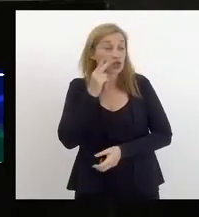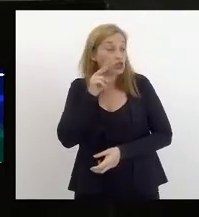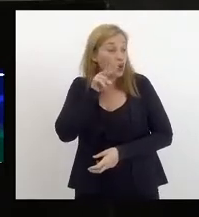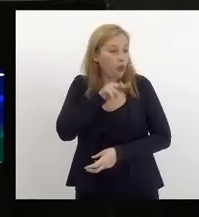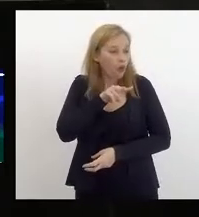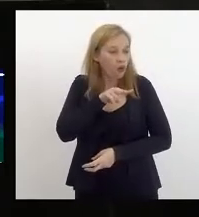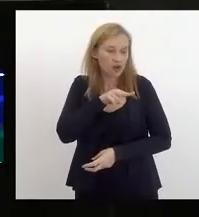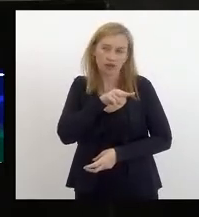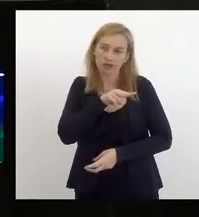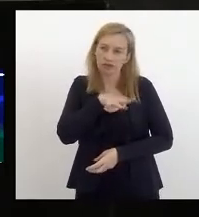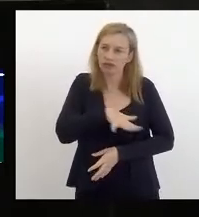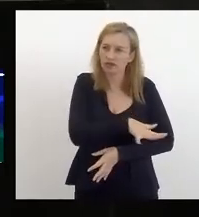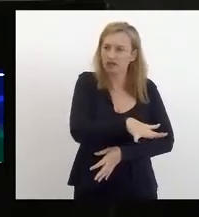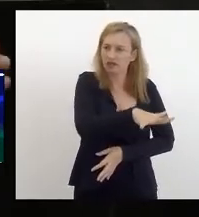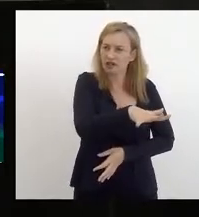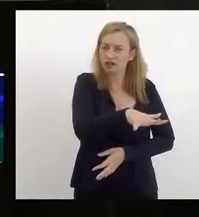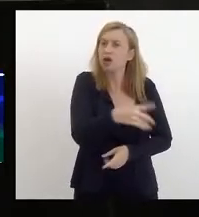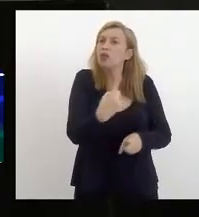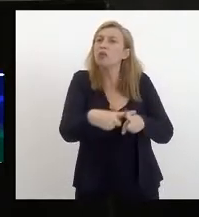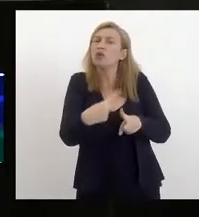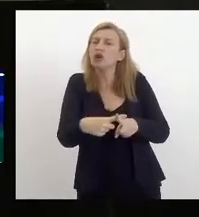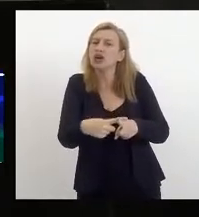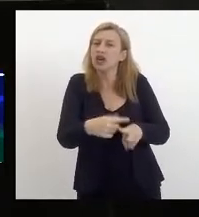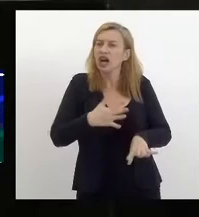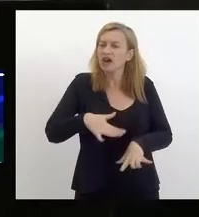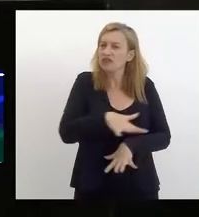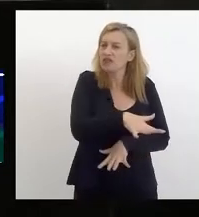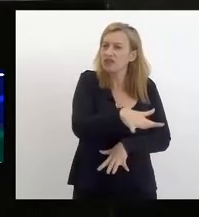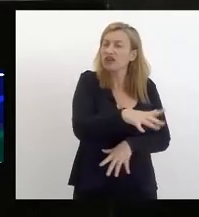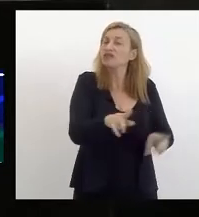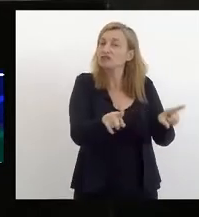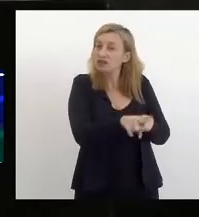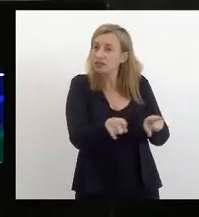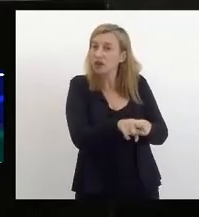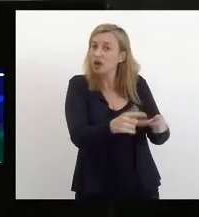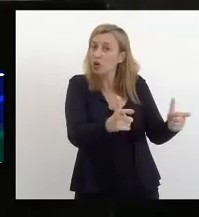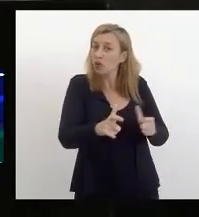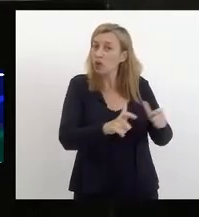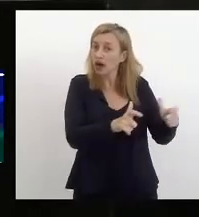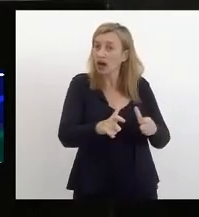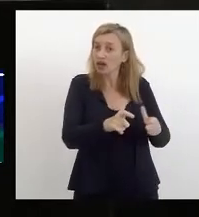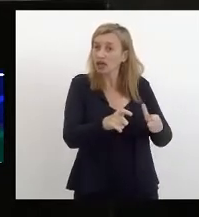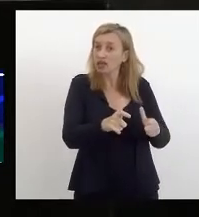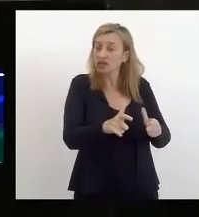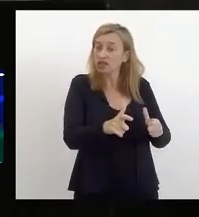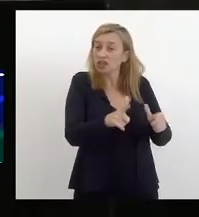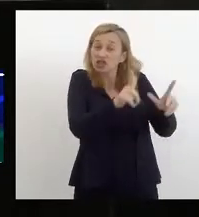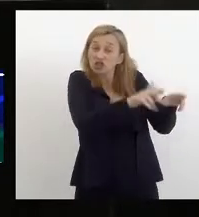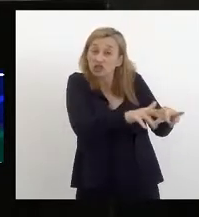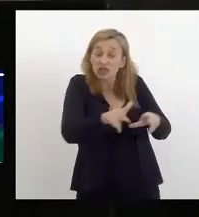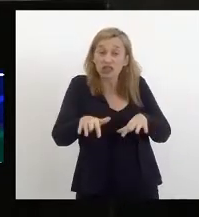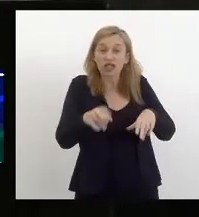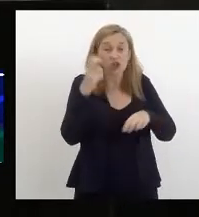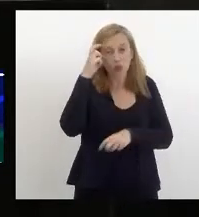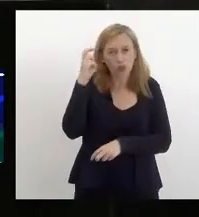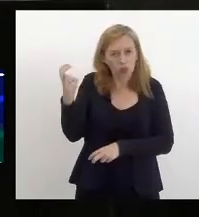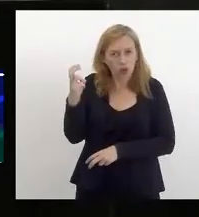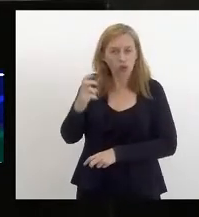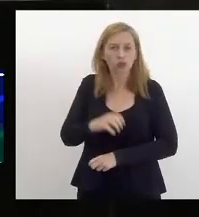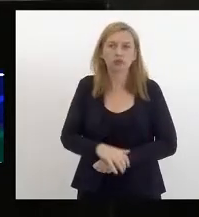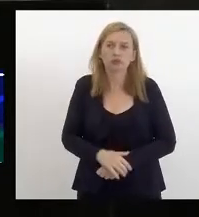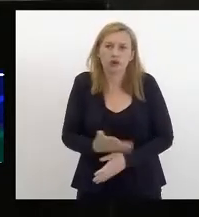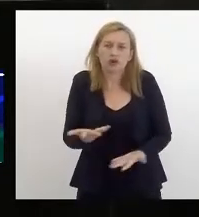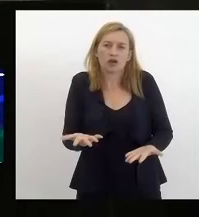se olha Como se lança um olhar sobre a Sua Vela porque as favelas são também são também lugares de diversidade cultural